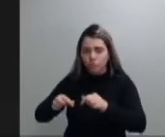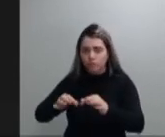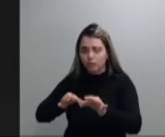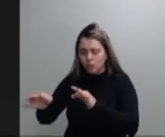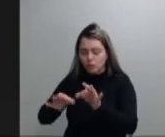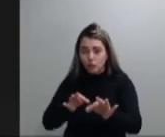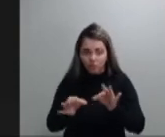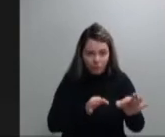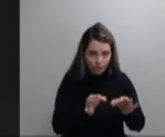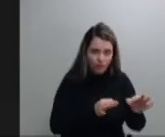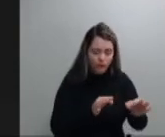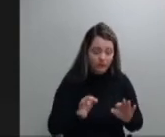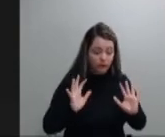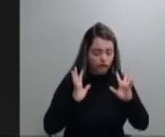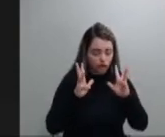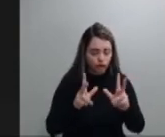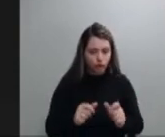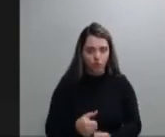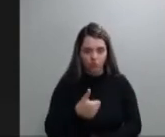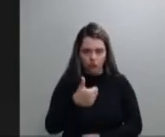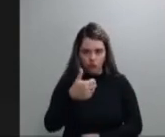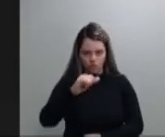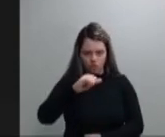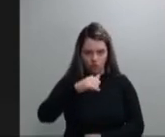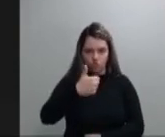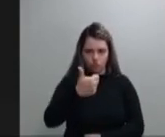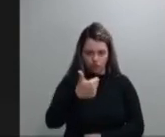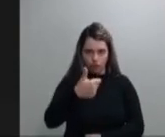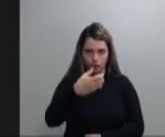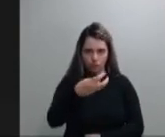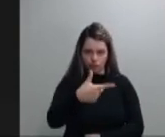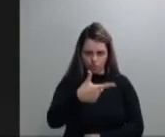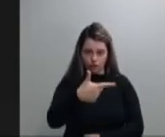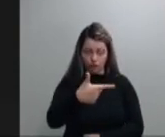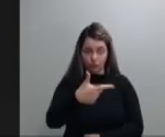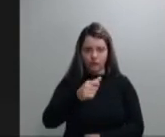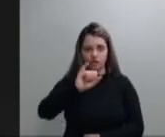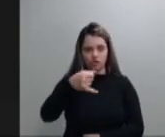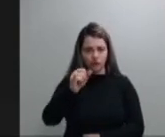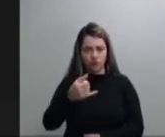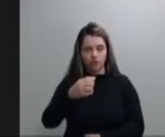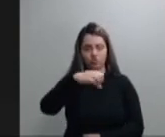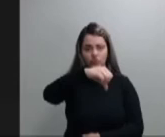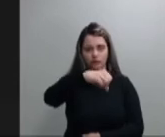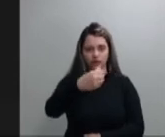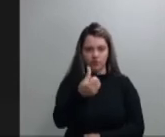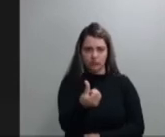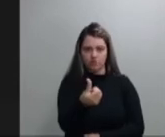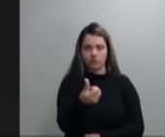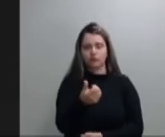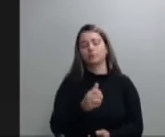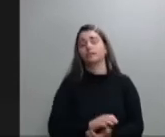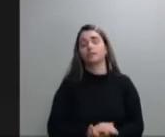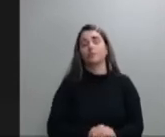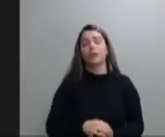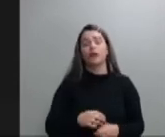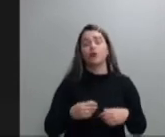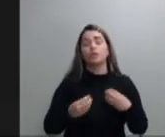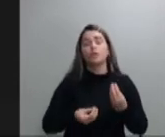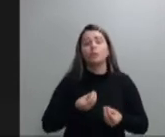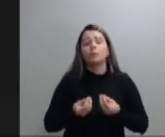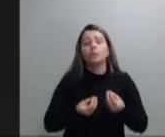de 1996 é negócio jurídico perfeito um acordo de vontade com a finalidade de produzir